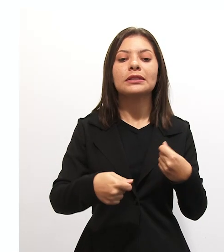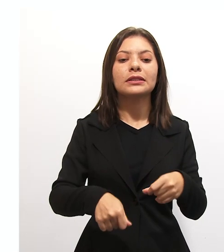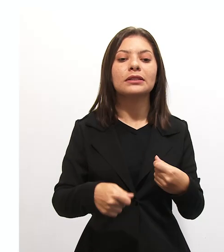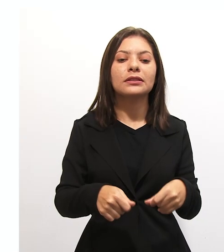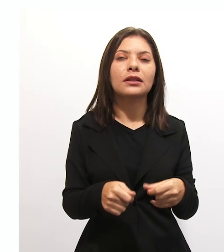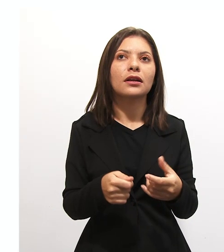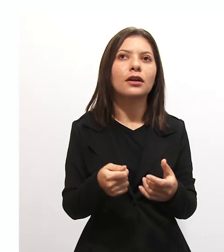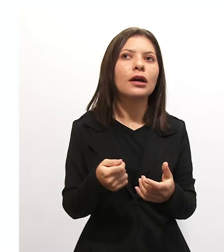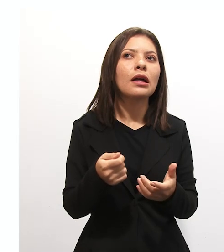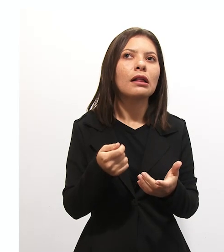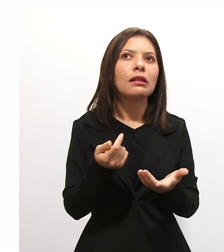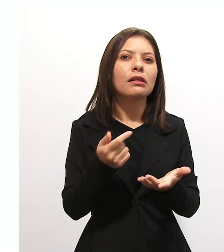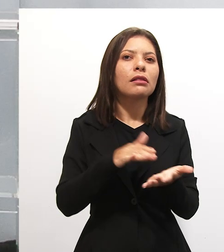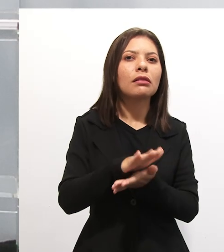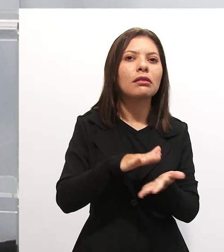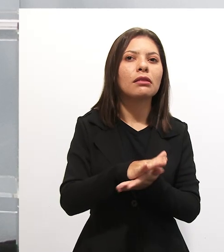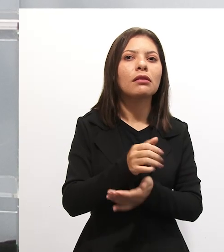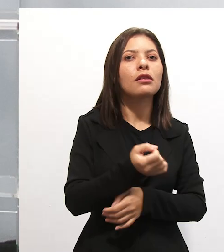despesa. Afinal,